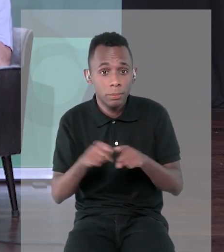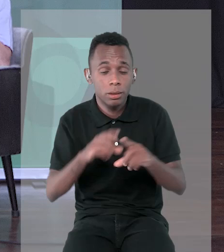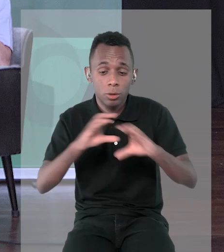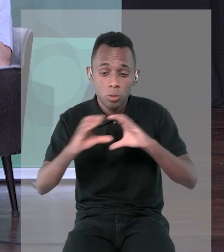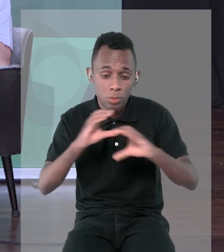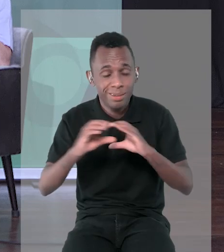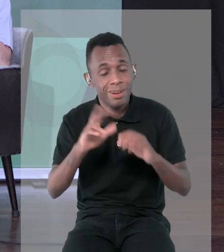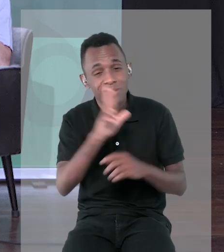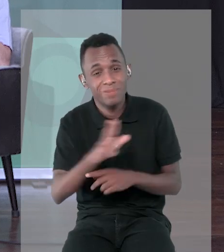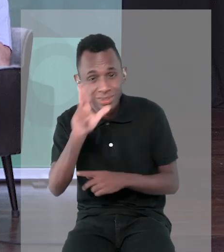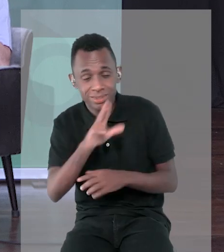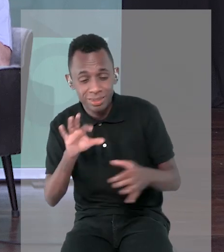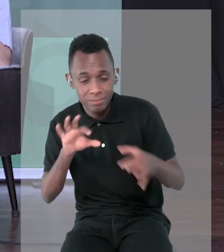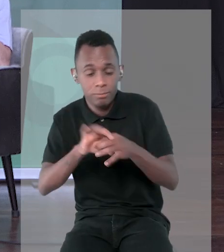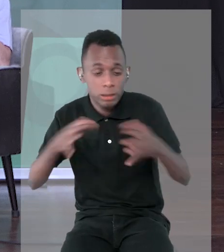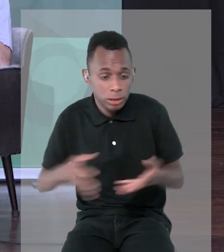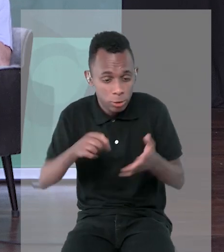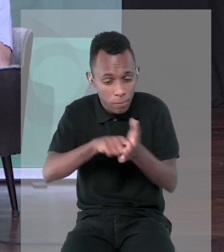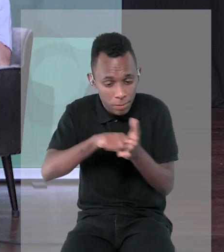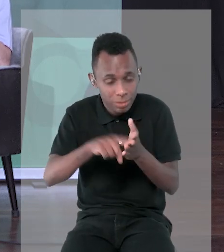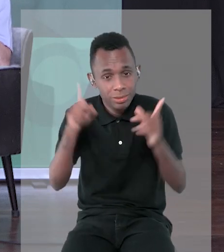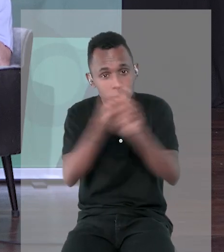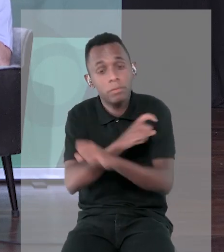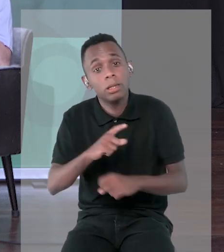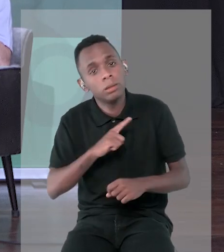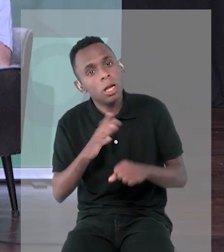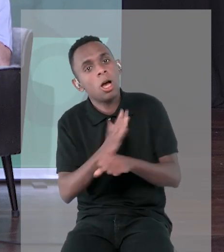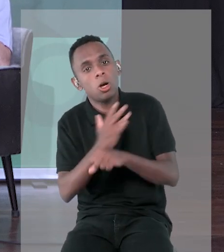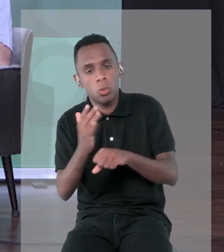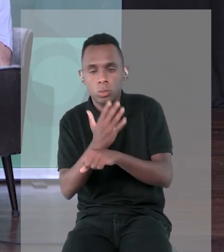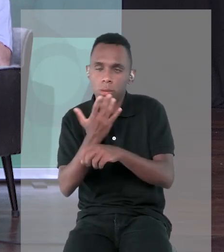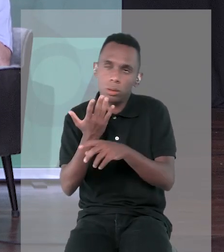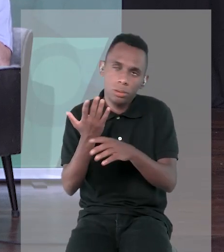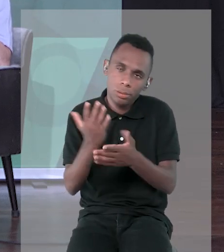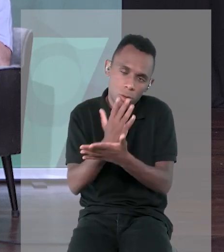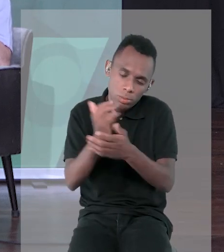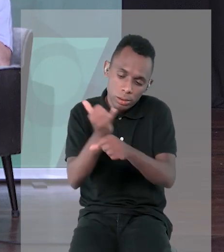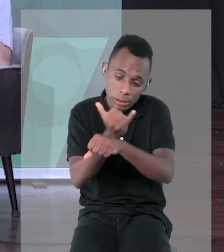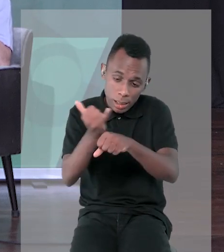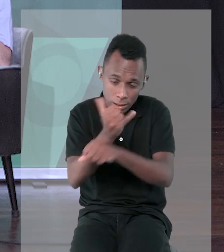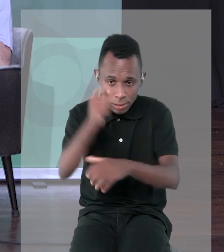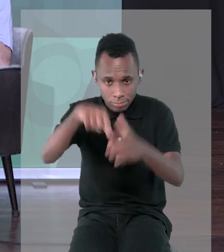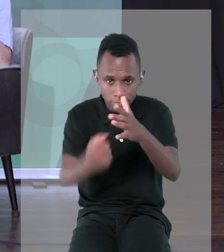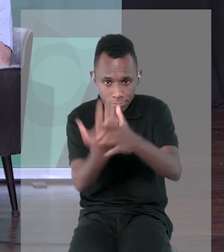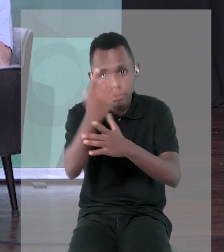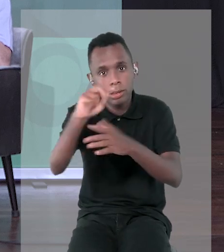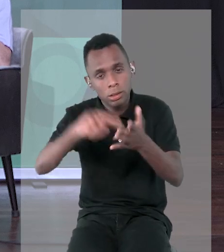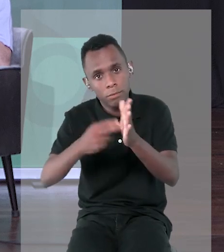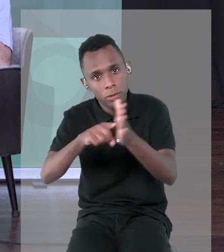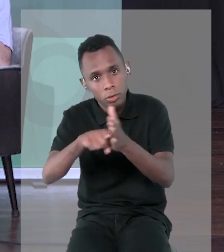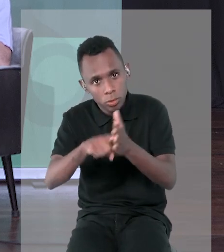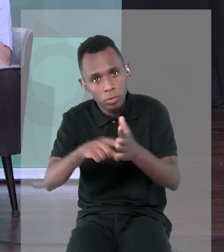com a universidade e de fomentar a ciência. Nós temos aqui técnicas para replantar uma floresta, isso é ciência, mas nós não temos uma